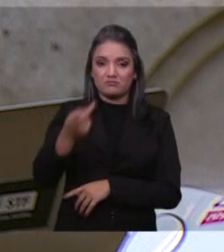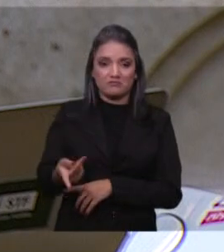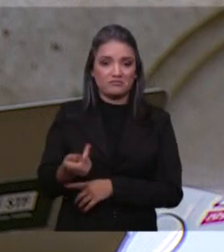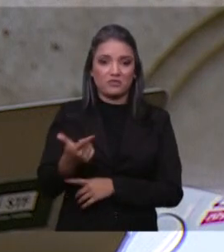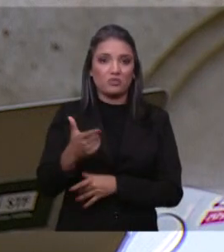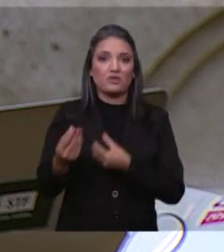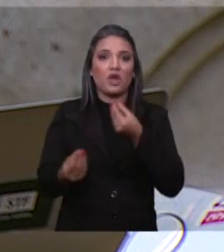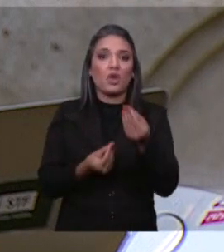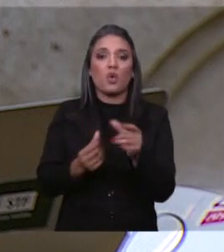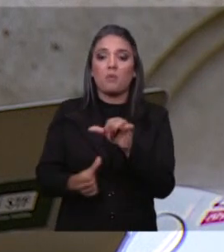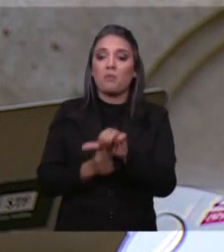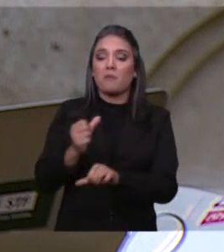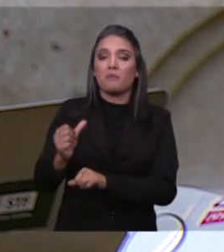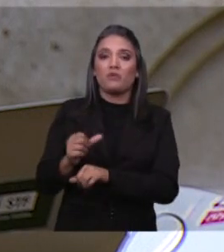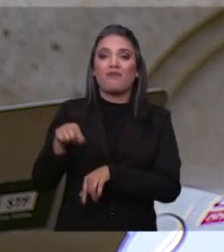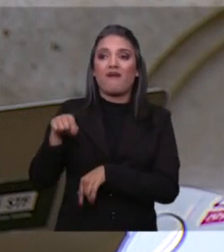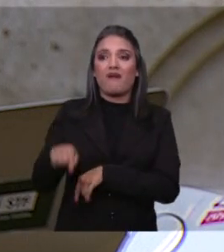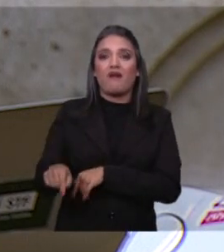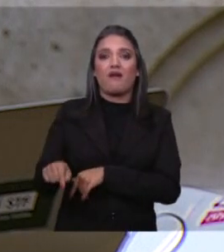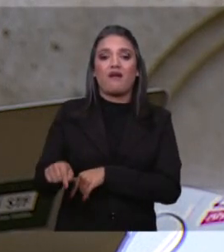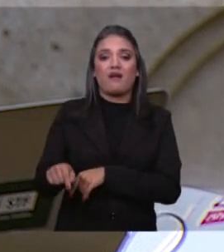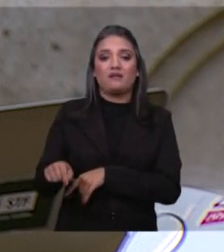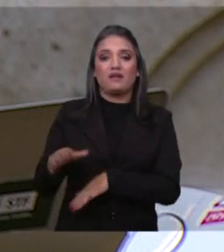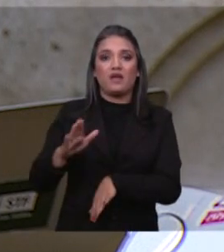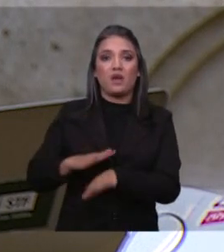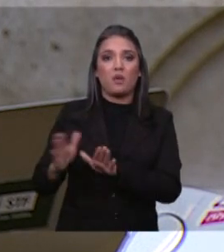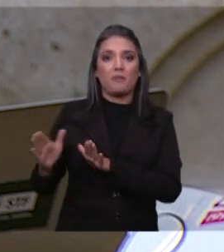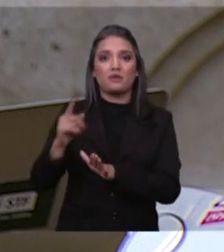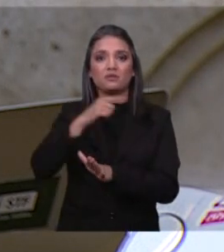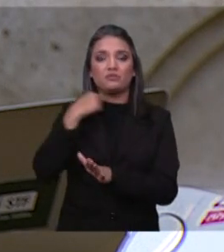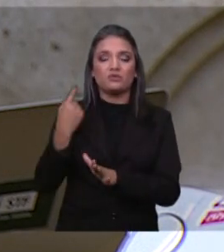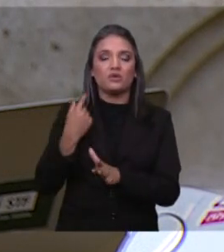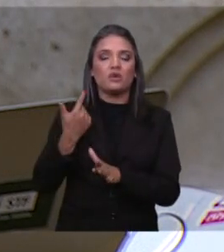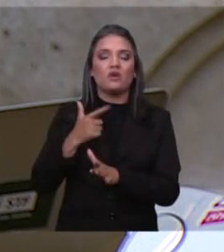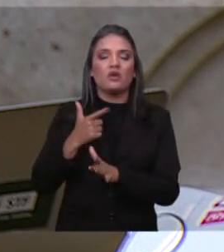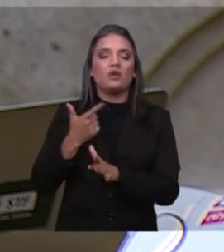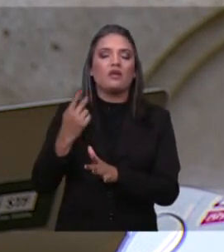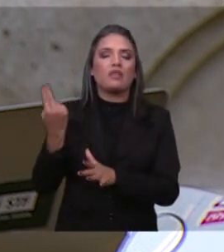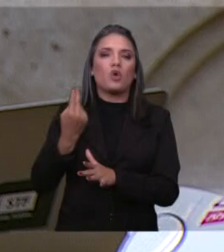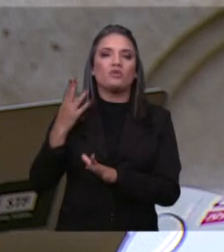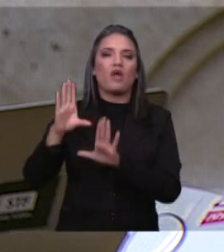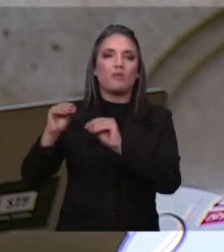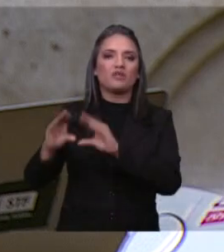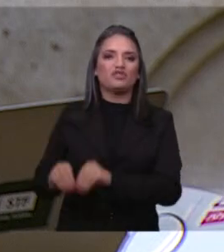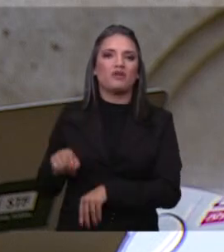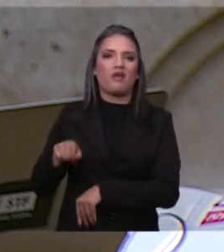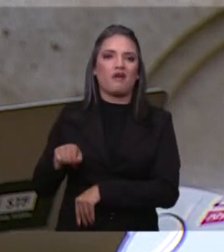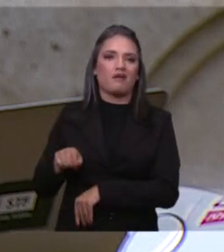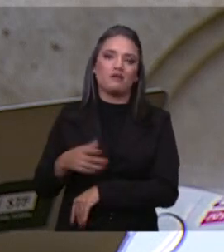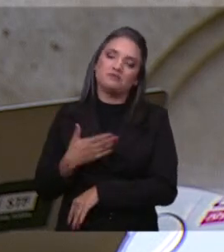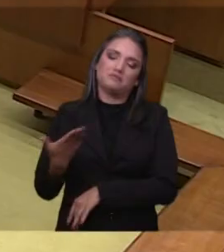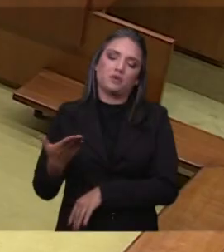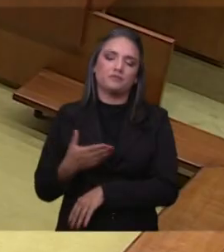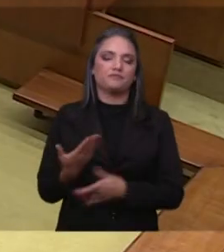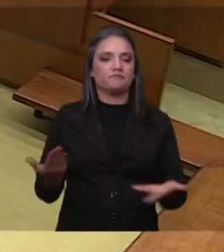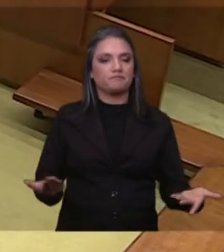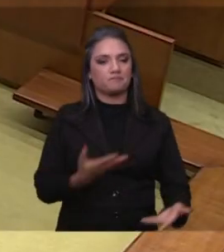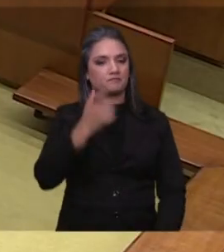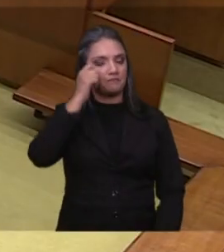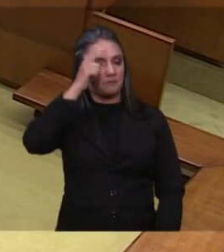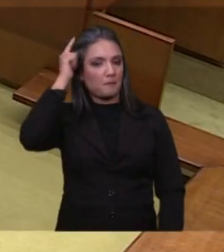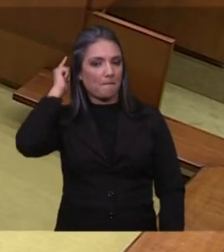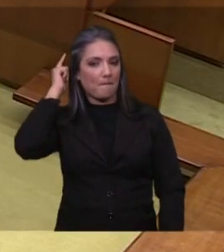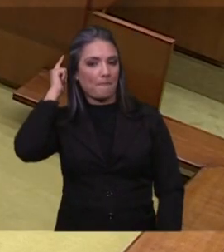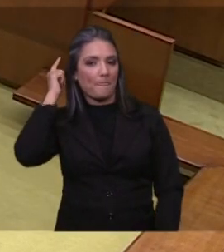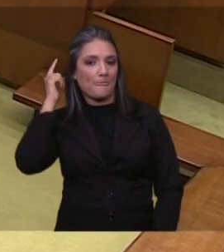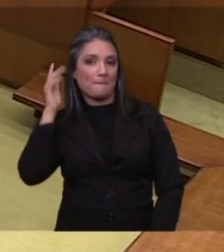como acontecer nada aqui de novo, porque esgotou o prazo da rescisória. Mas eu ouço o ministro Alexandre de Moraes. Na